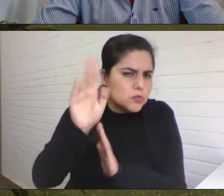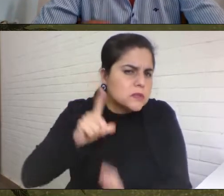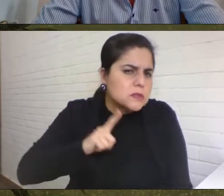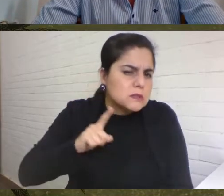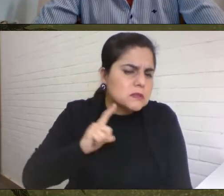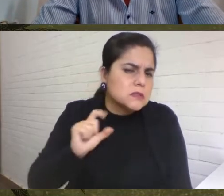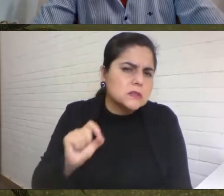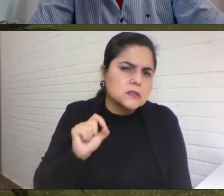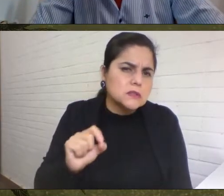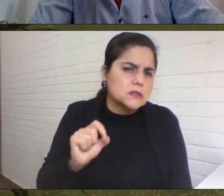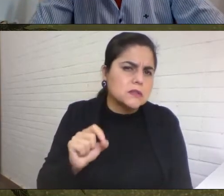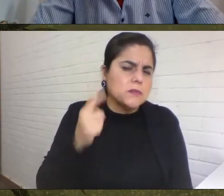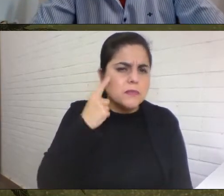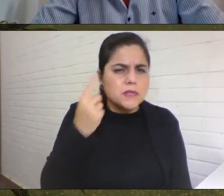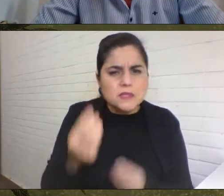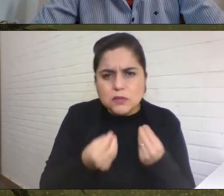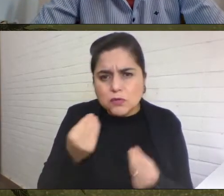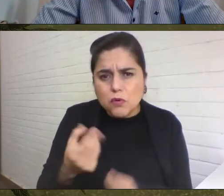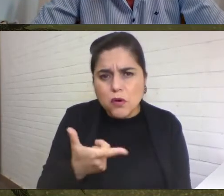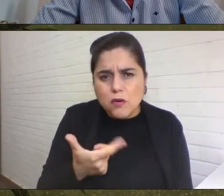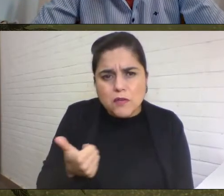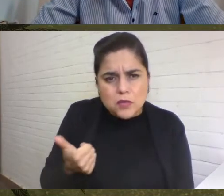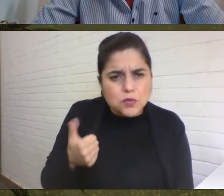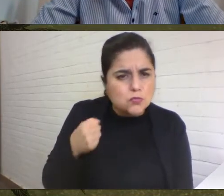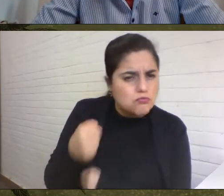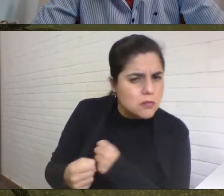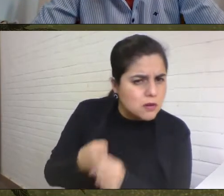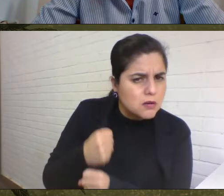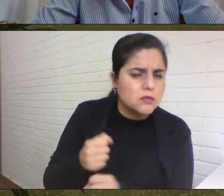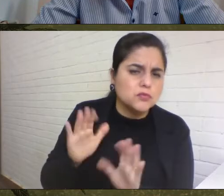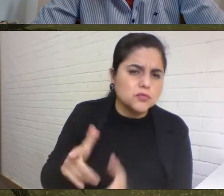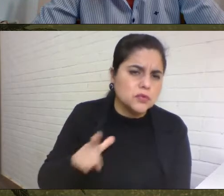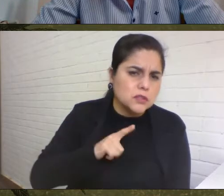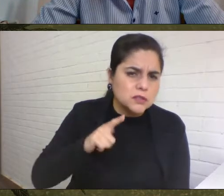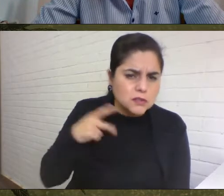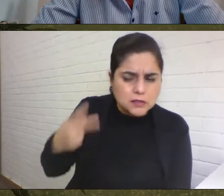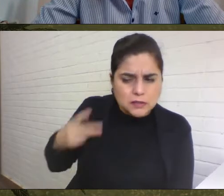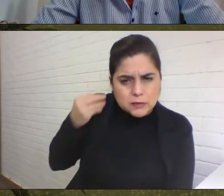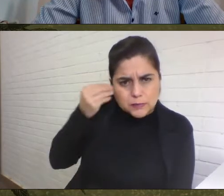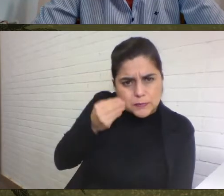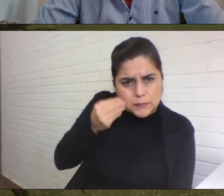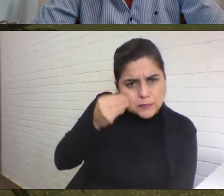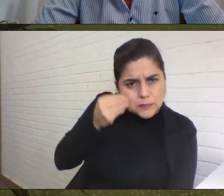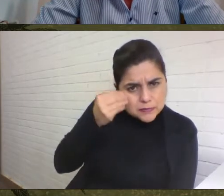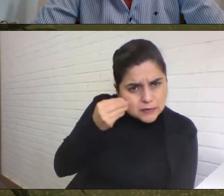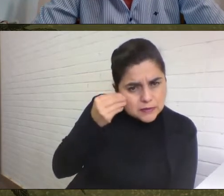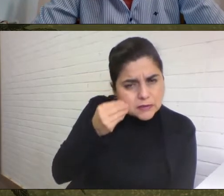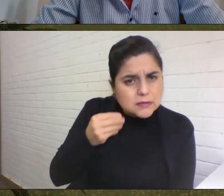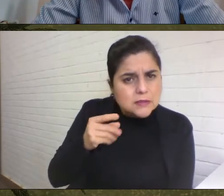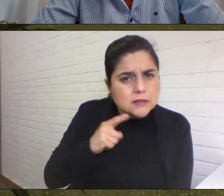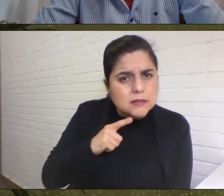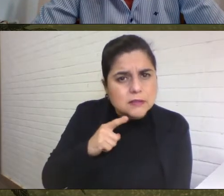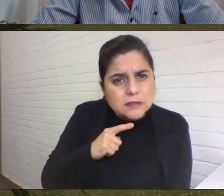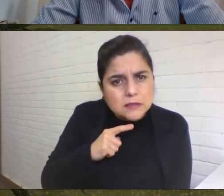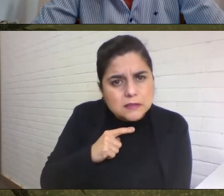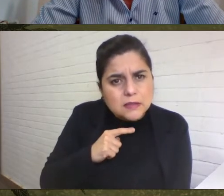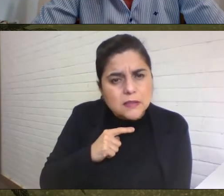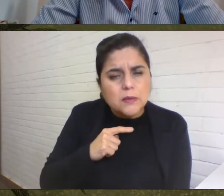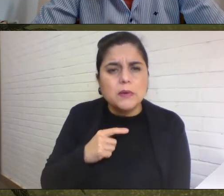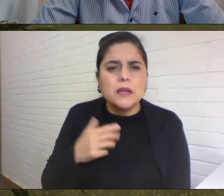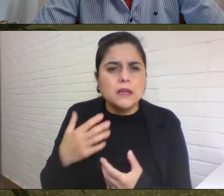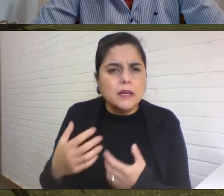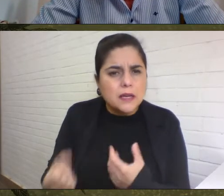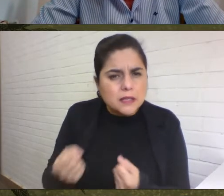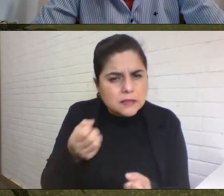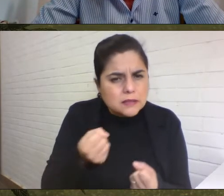decorridos estes 20 ou 21 anos que temos de experiência, para a admissibilidade de um